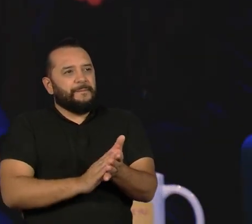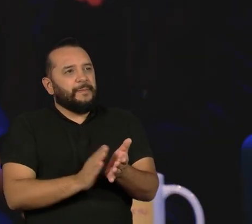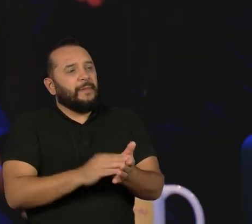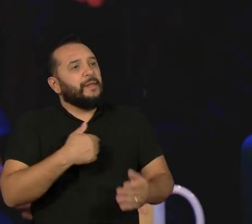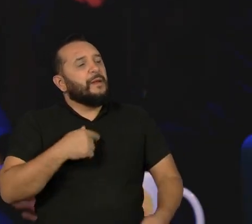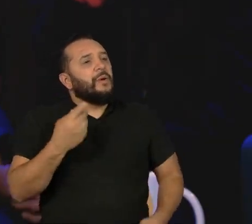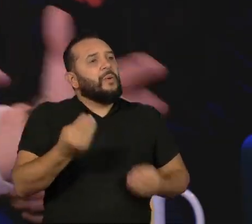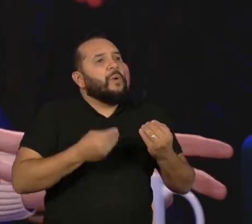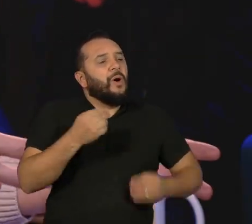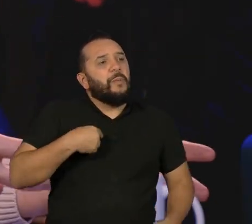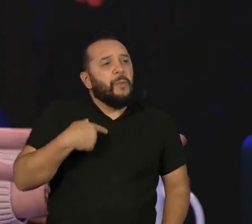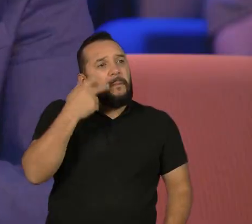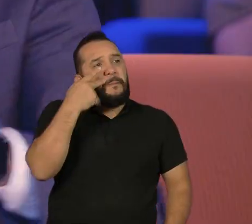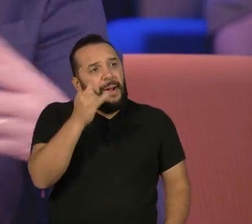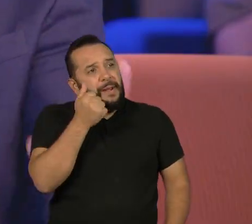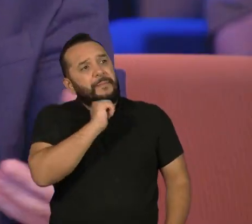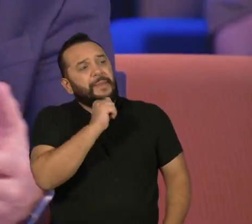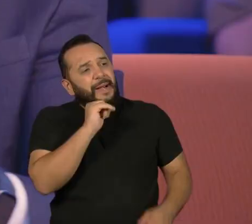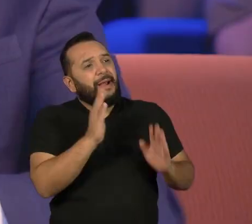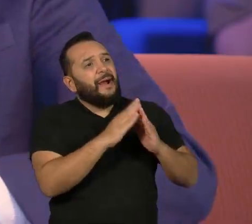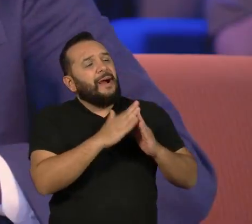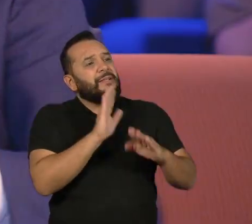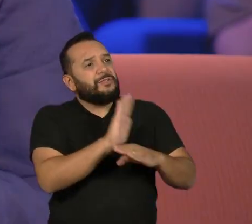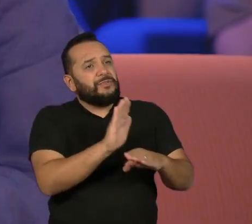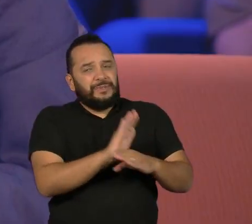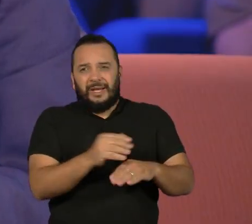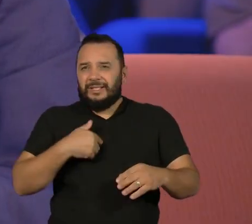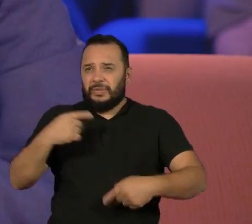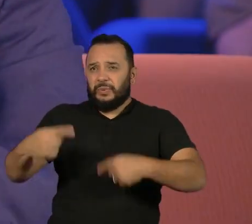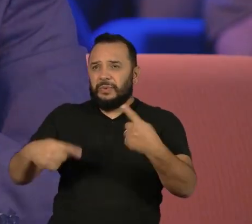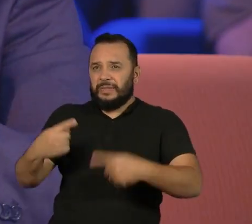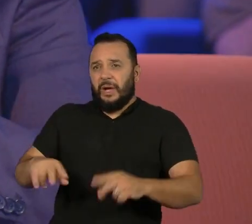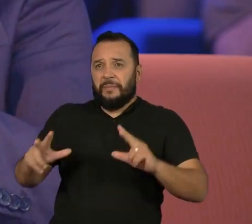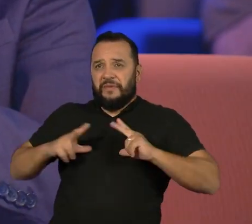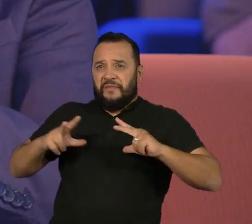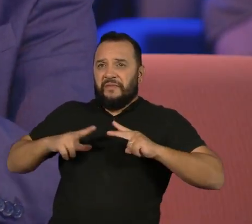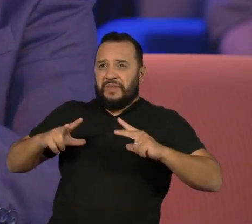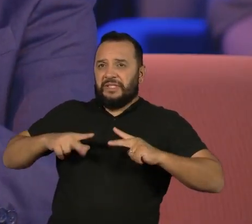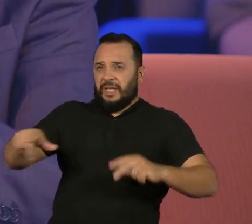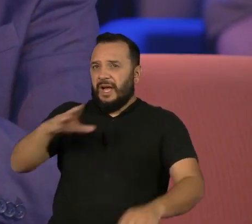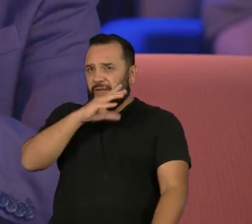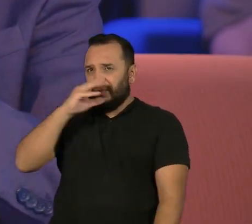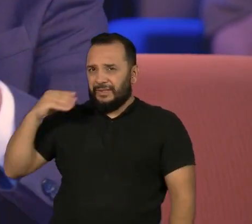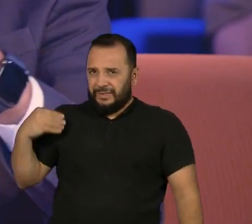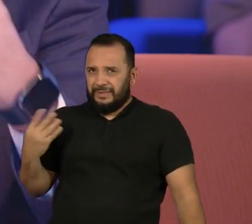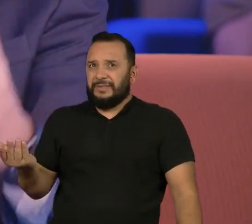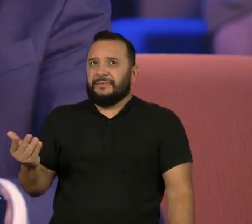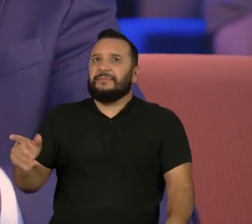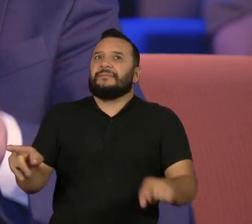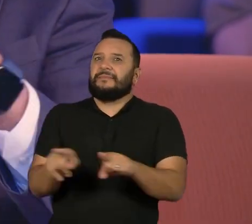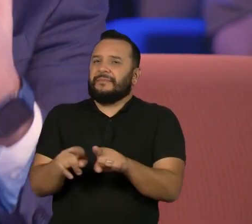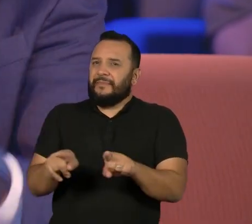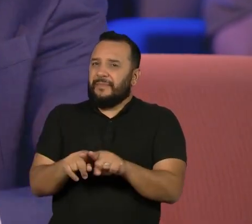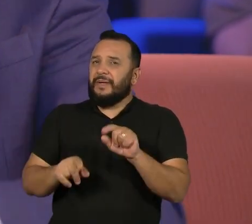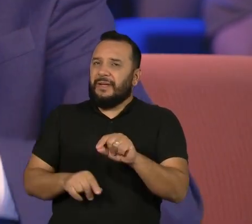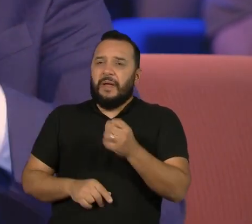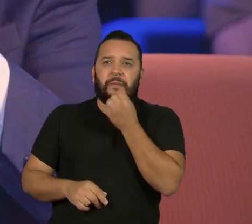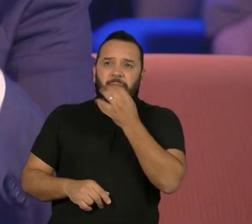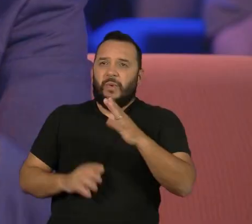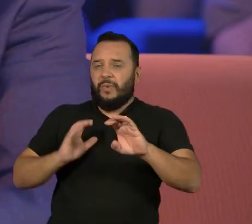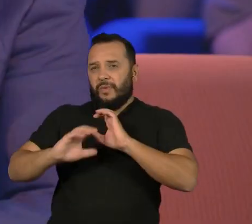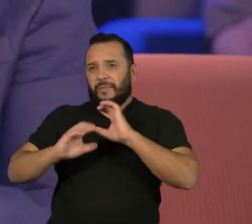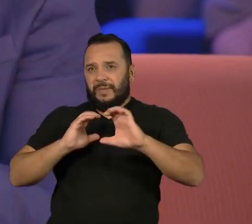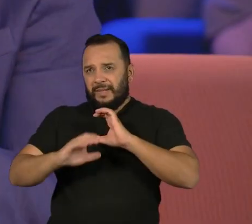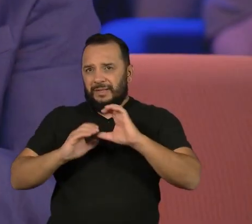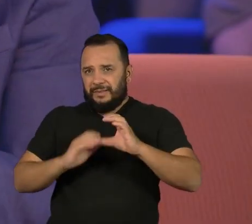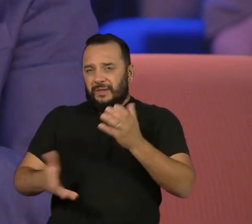podem fazer em casa? Essa discussão da privacidade do adolescente com a boa comunicação e o